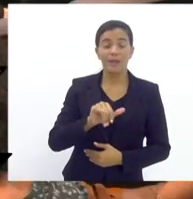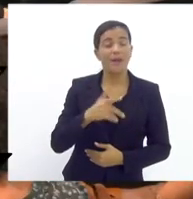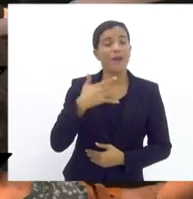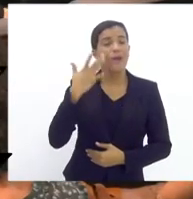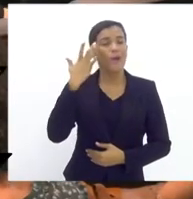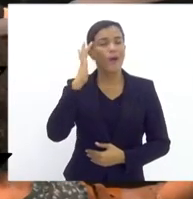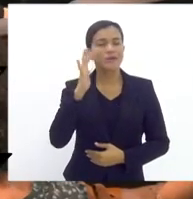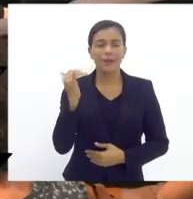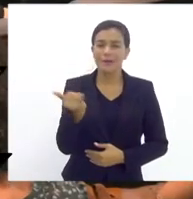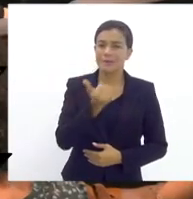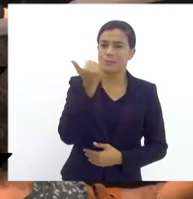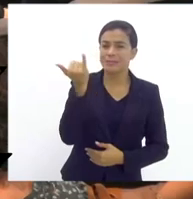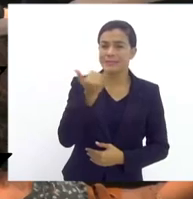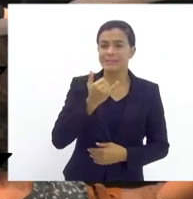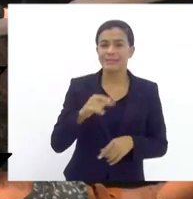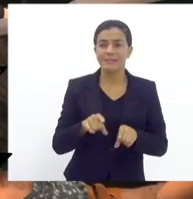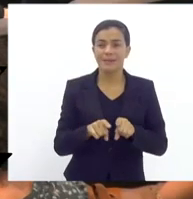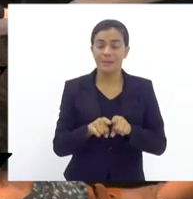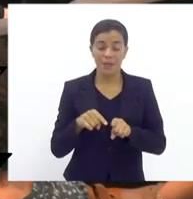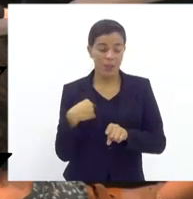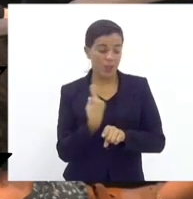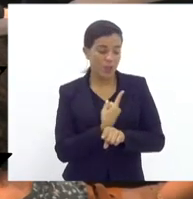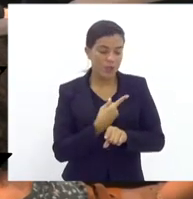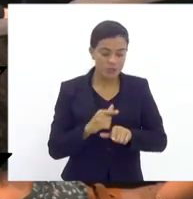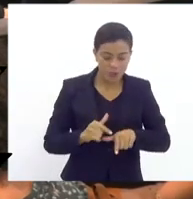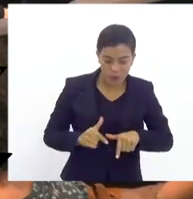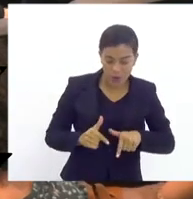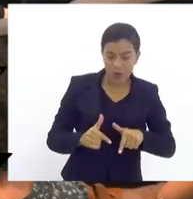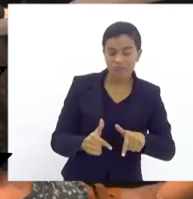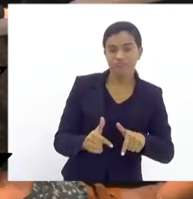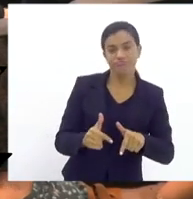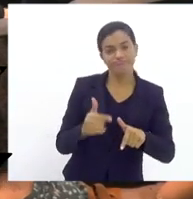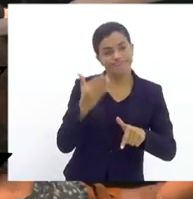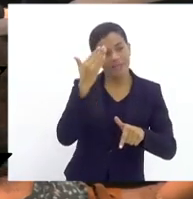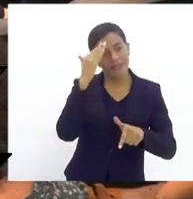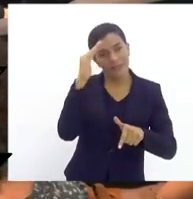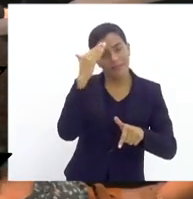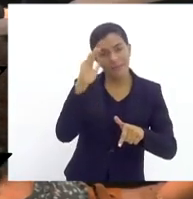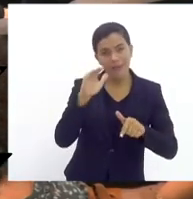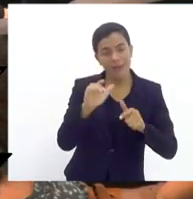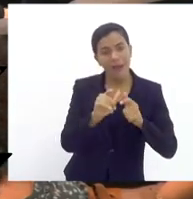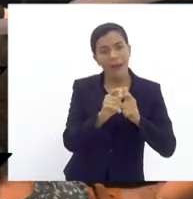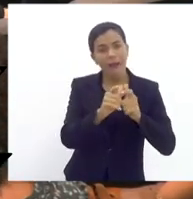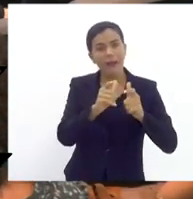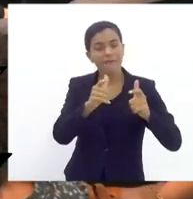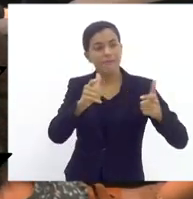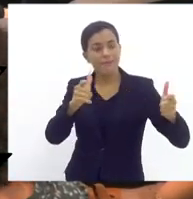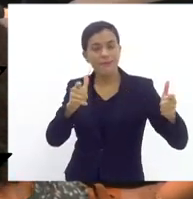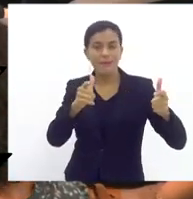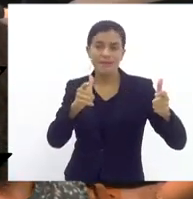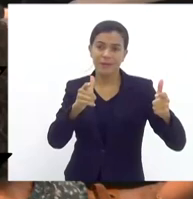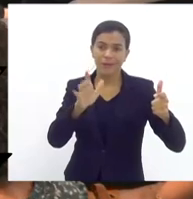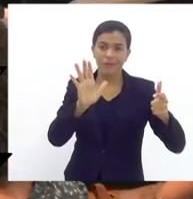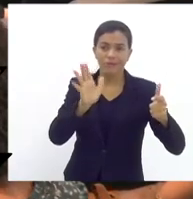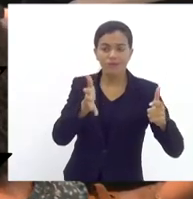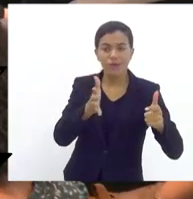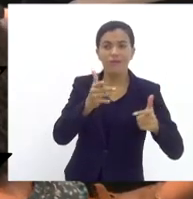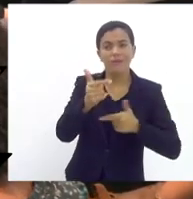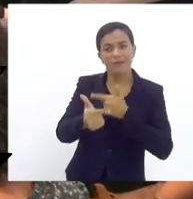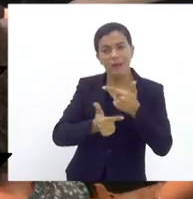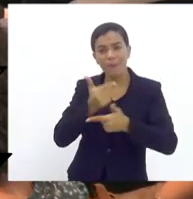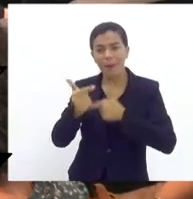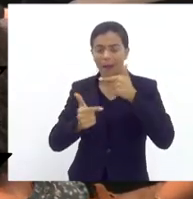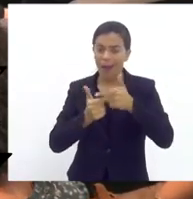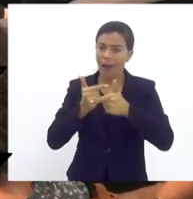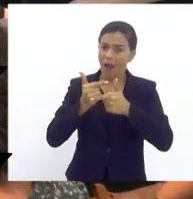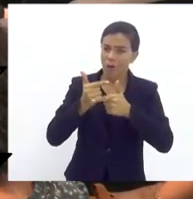é importante que nós começamos a tomar dimensão né enquanto coletivo das ações que já são desenvolvidas